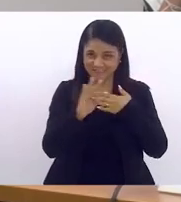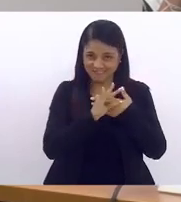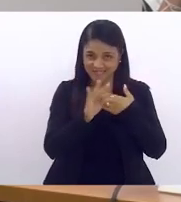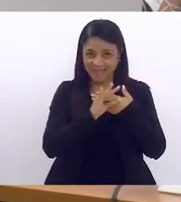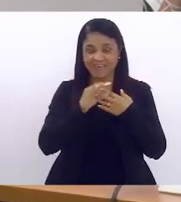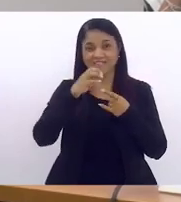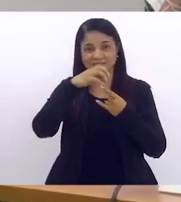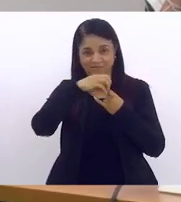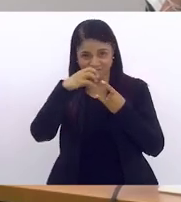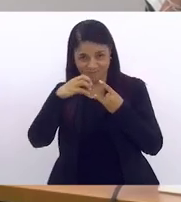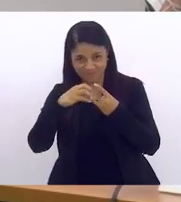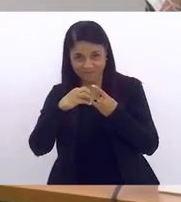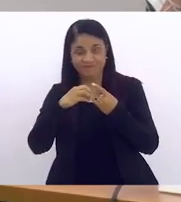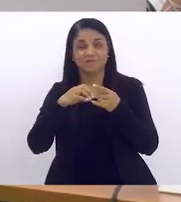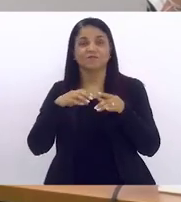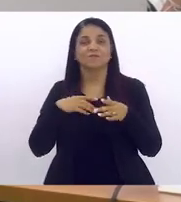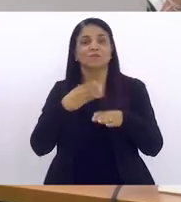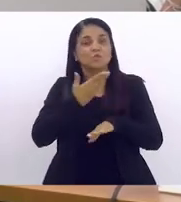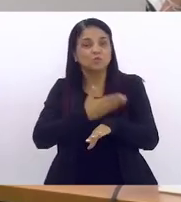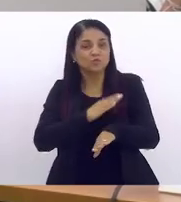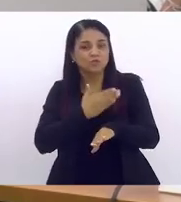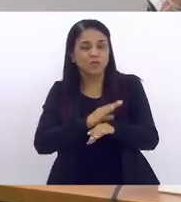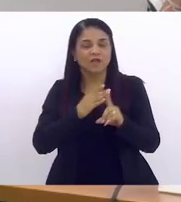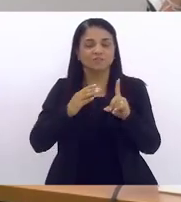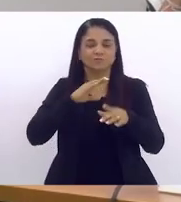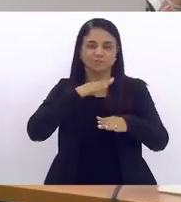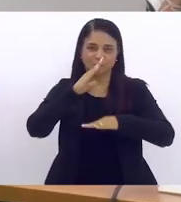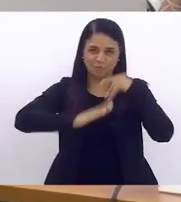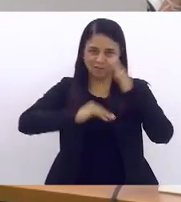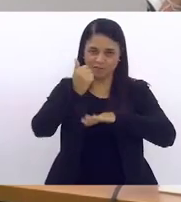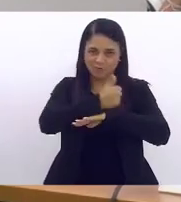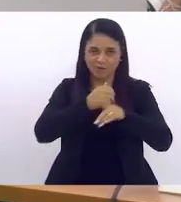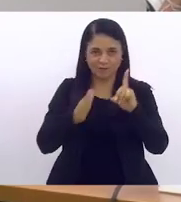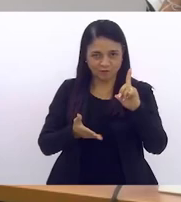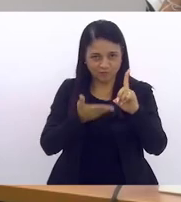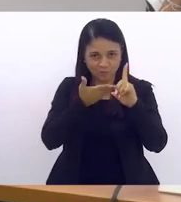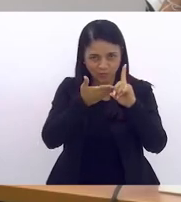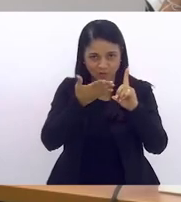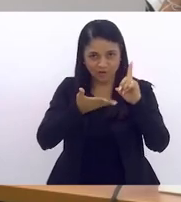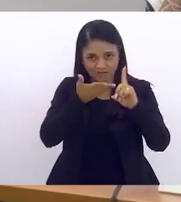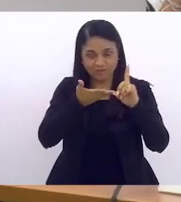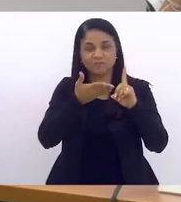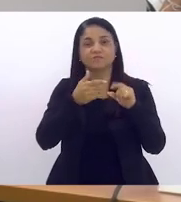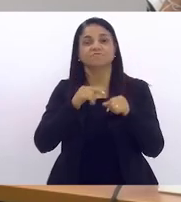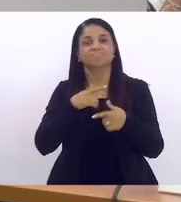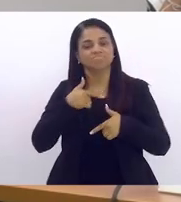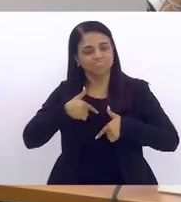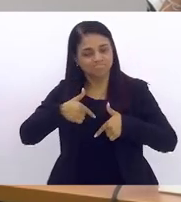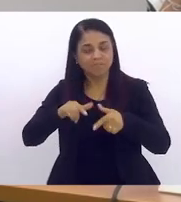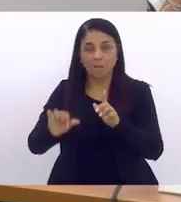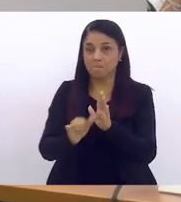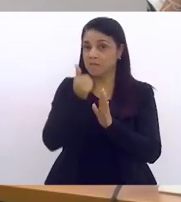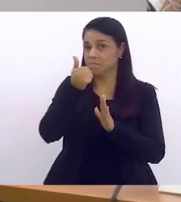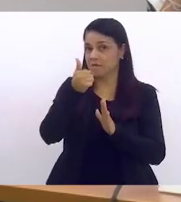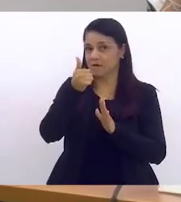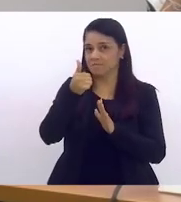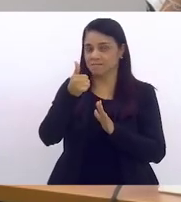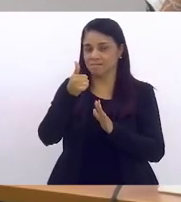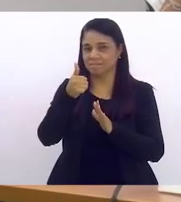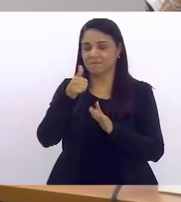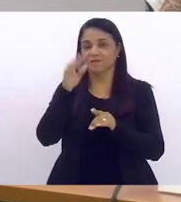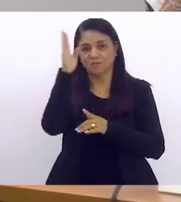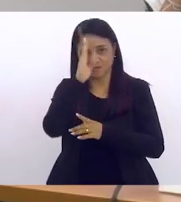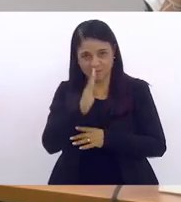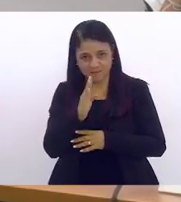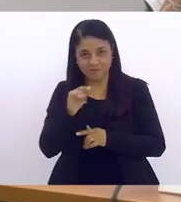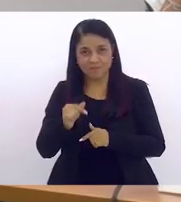o estágio do curso de qualificação profissional de doulas, tornando-se o primeiro a realizar tal feito no país. Por acreditar que o exemplo